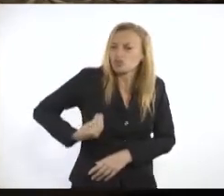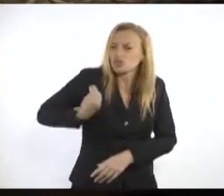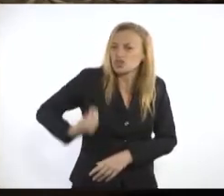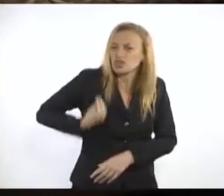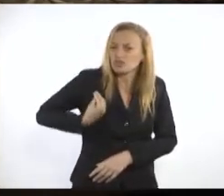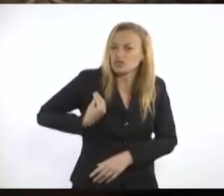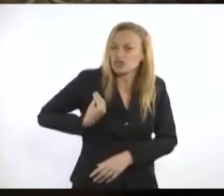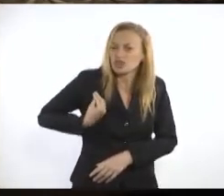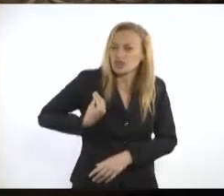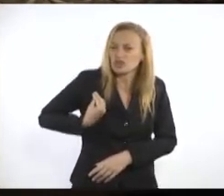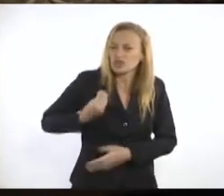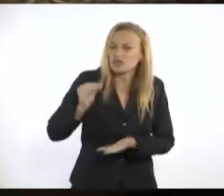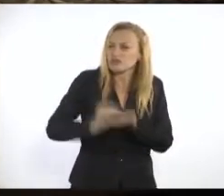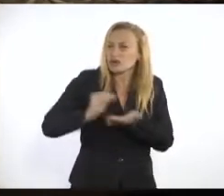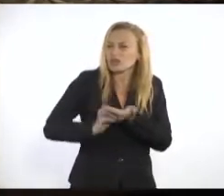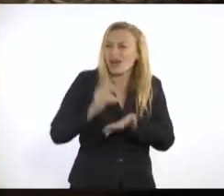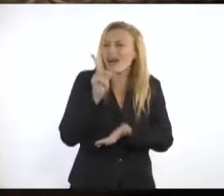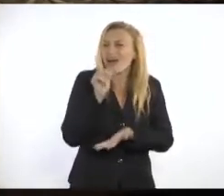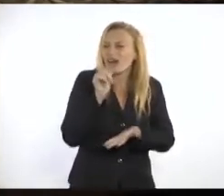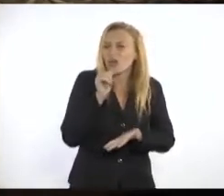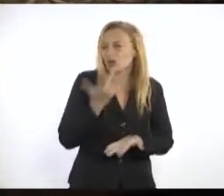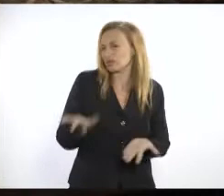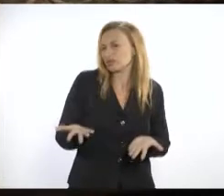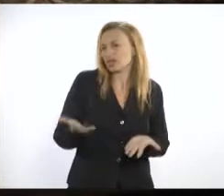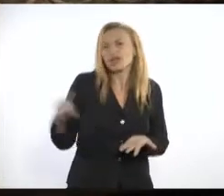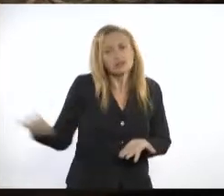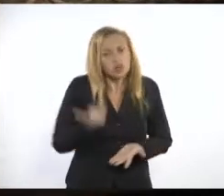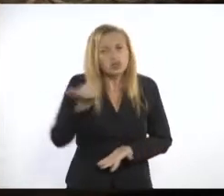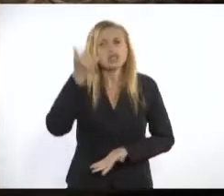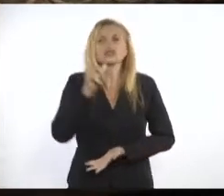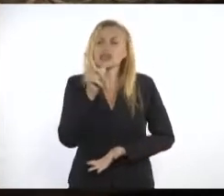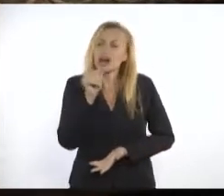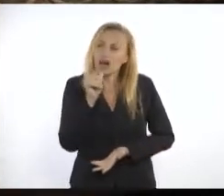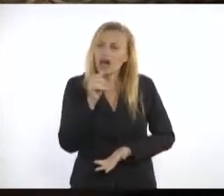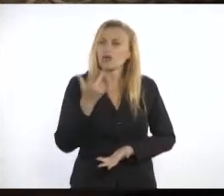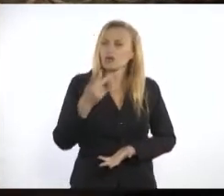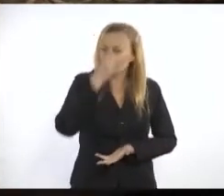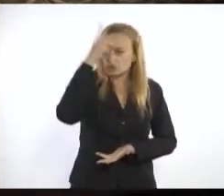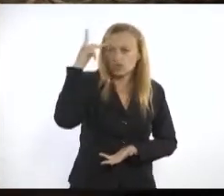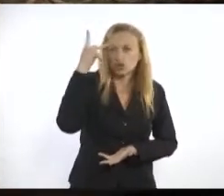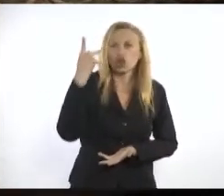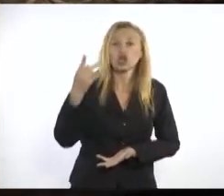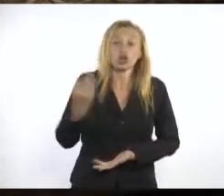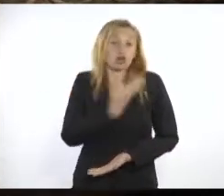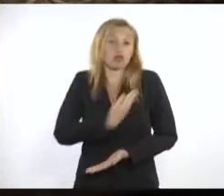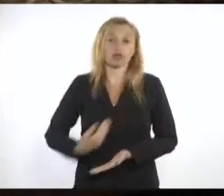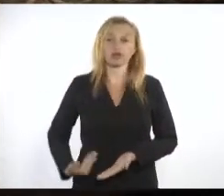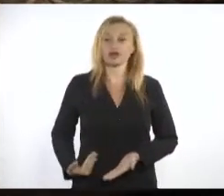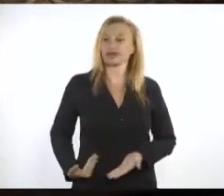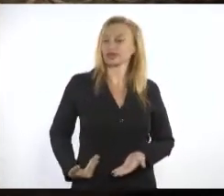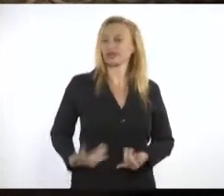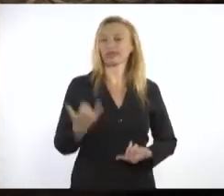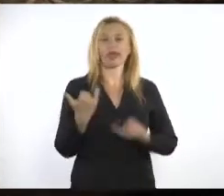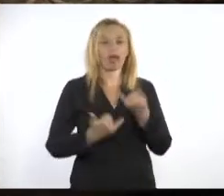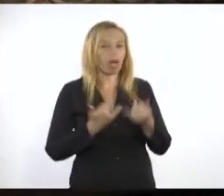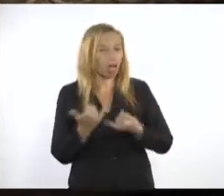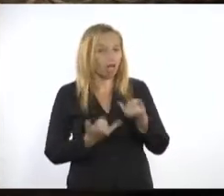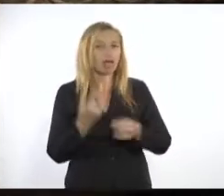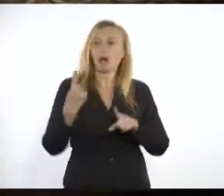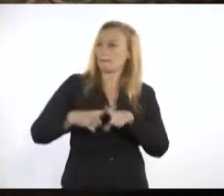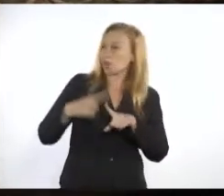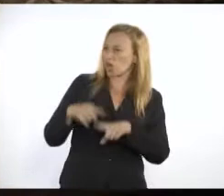bem essencial. E o governador demonstra com muita chacota, porque